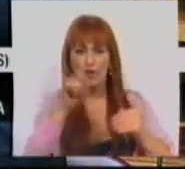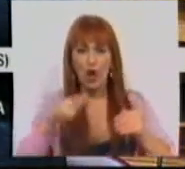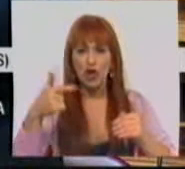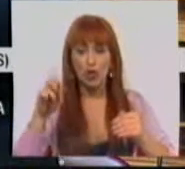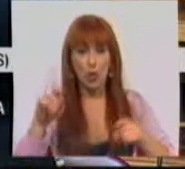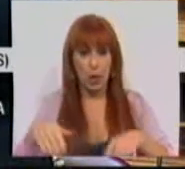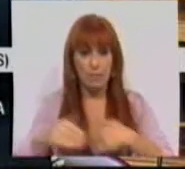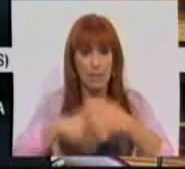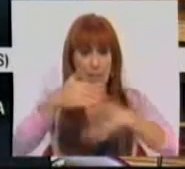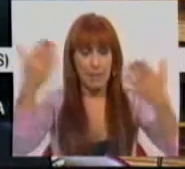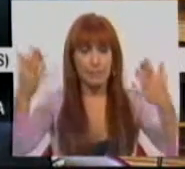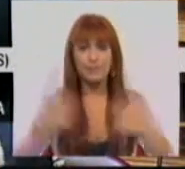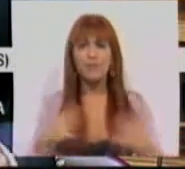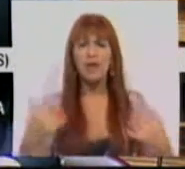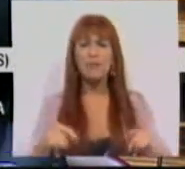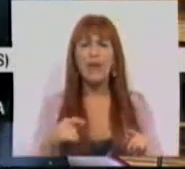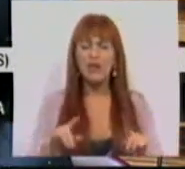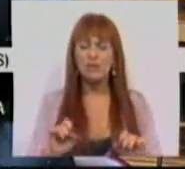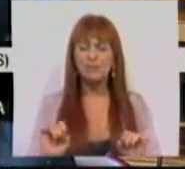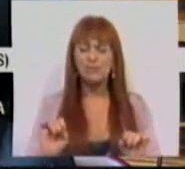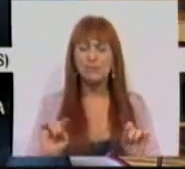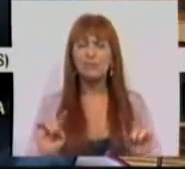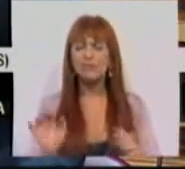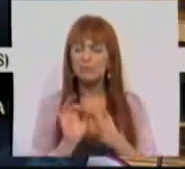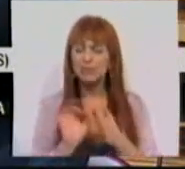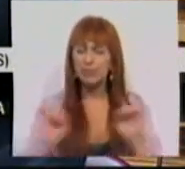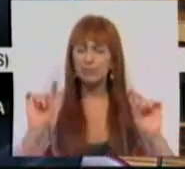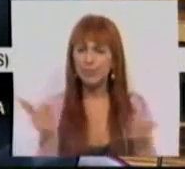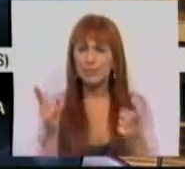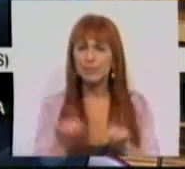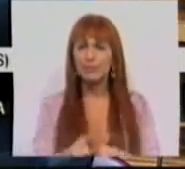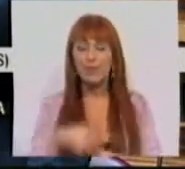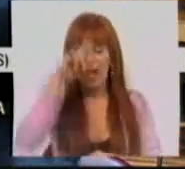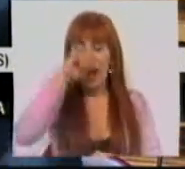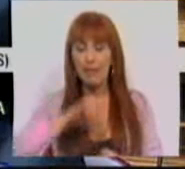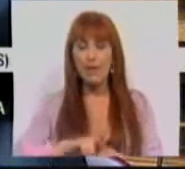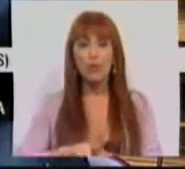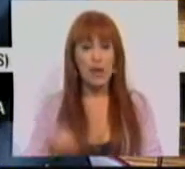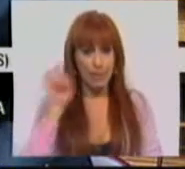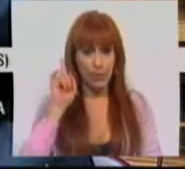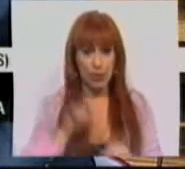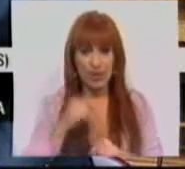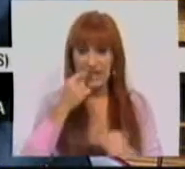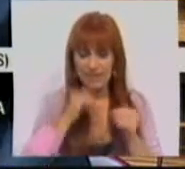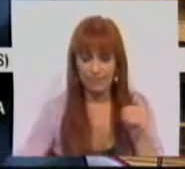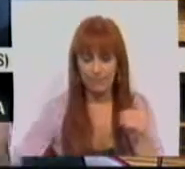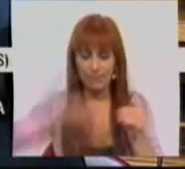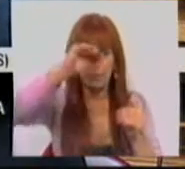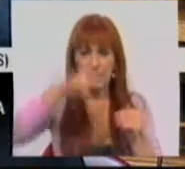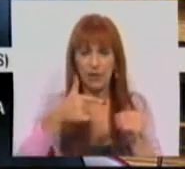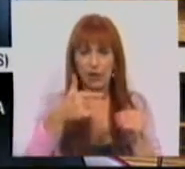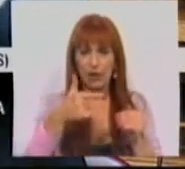suspensas. Mas deixe-me brevemente caracterizar e lembrar a importância da barragem do Foz